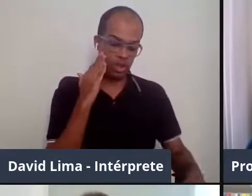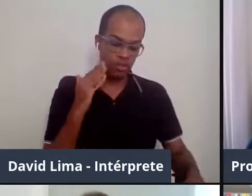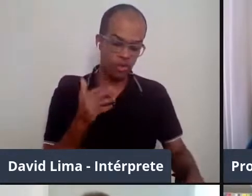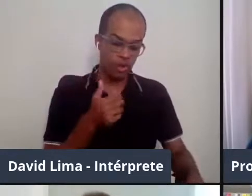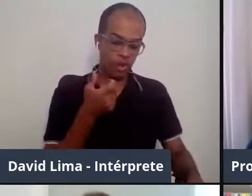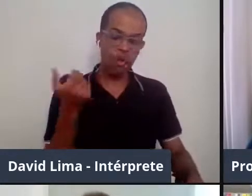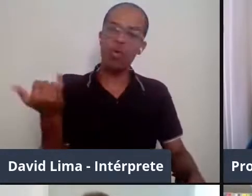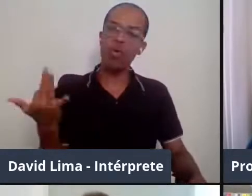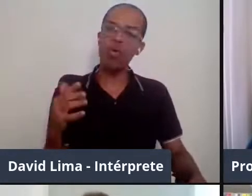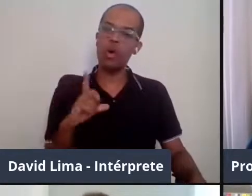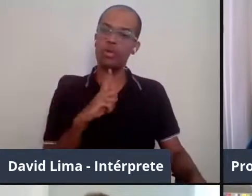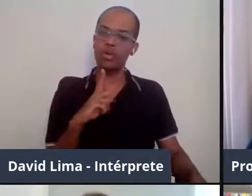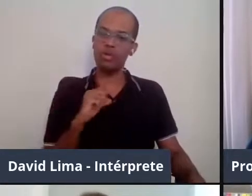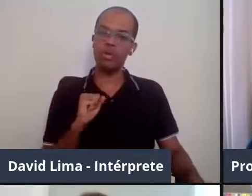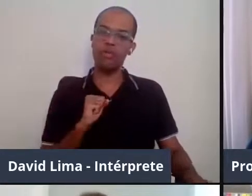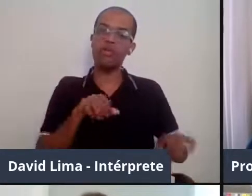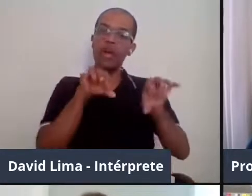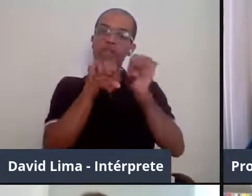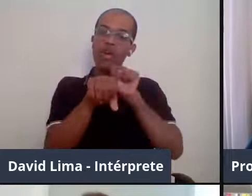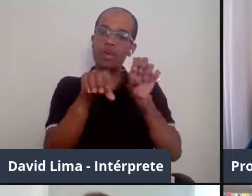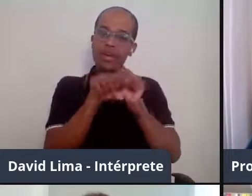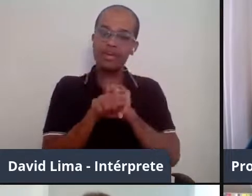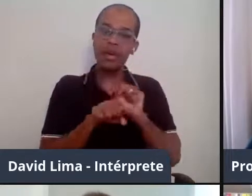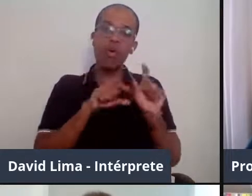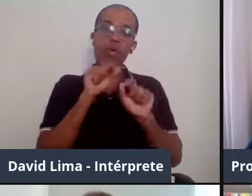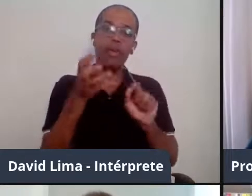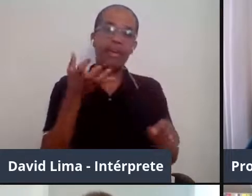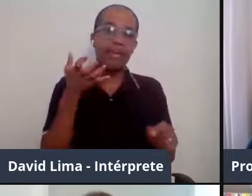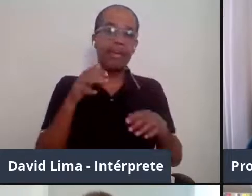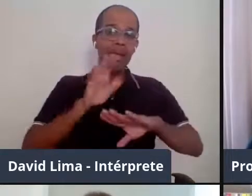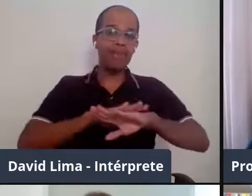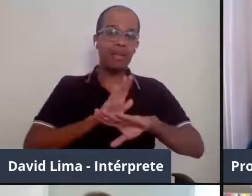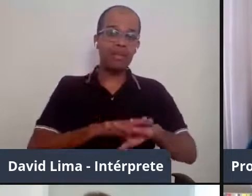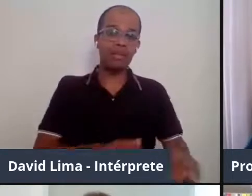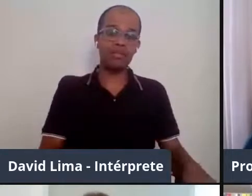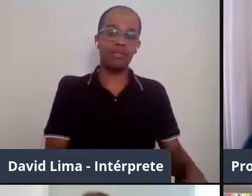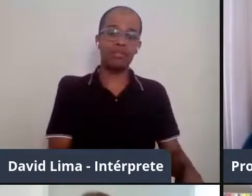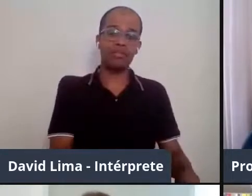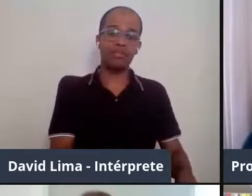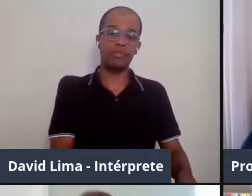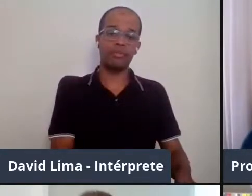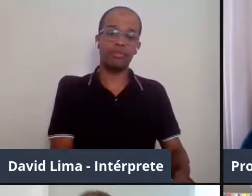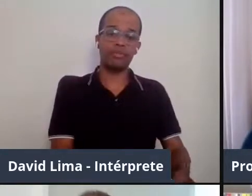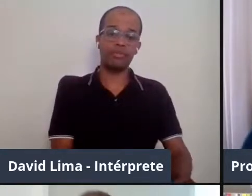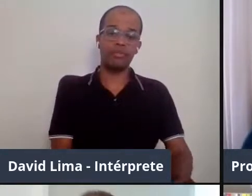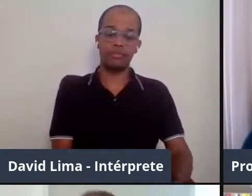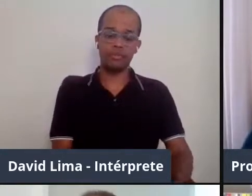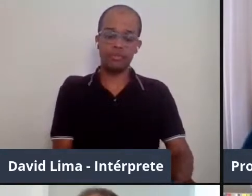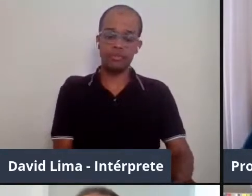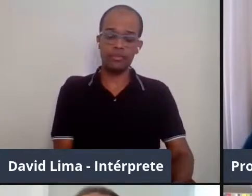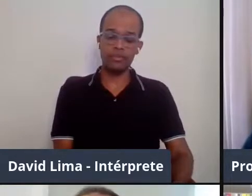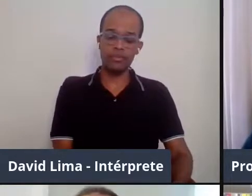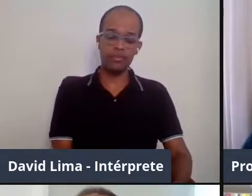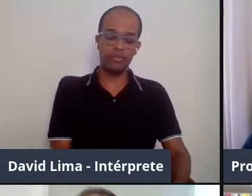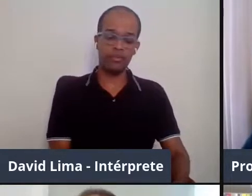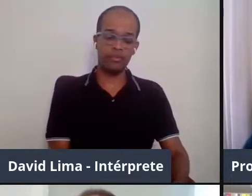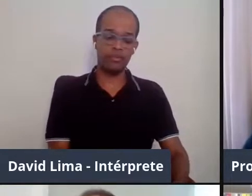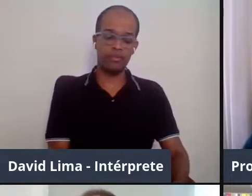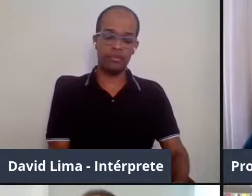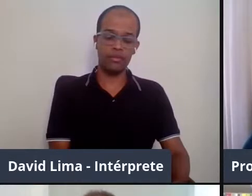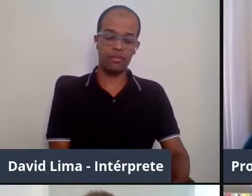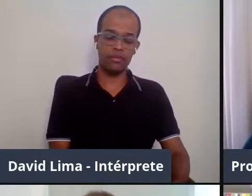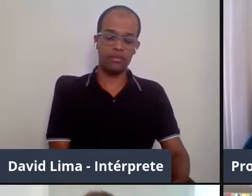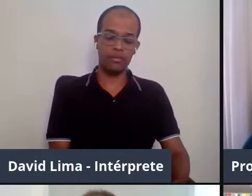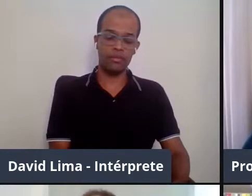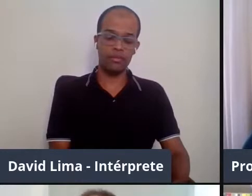tem, qual é a formação desses imigrantes, o que que eles querem fazer, a partir do momento que a gente sabe quantos. A gente não sabe, por exemplo,